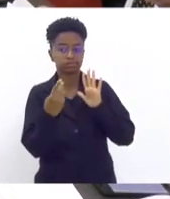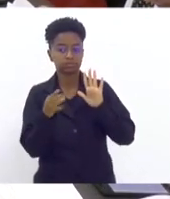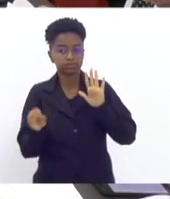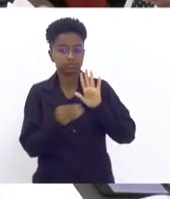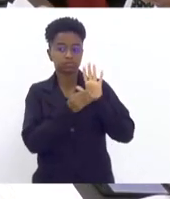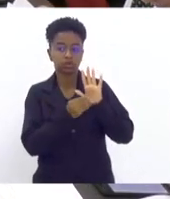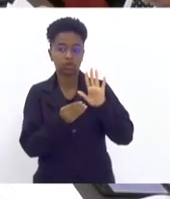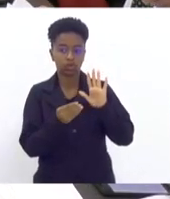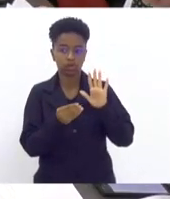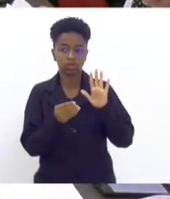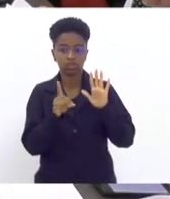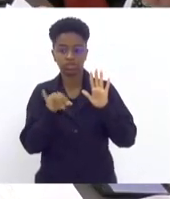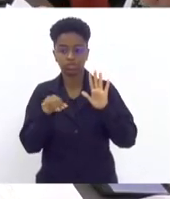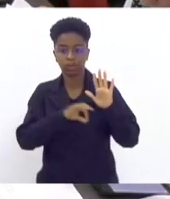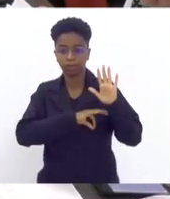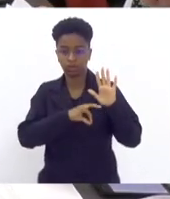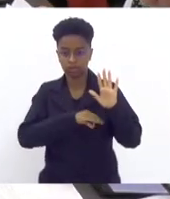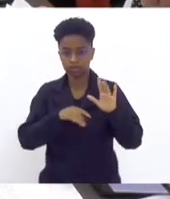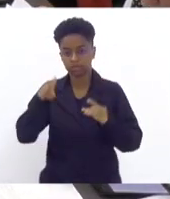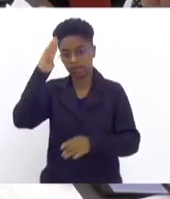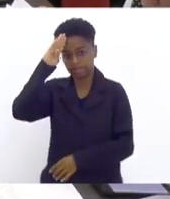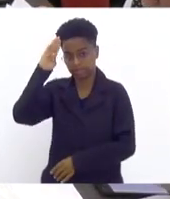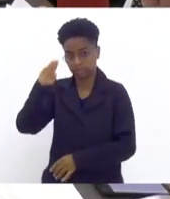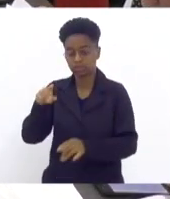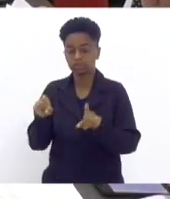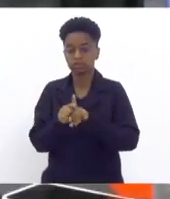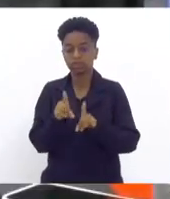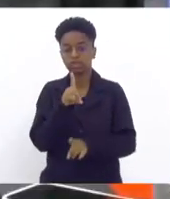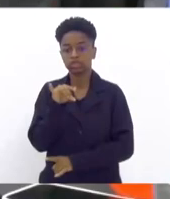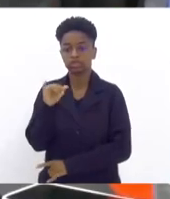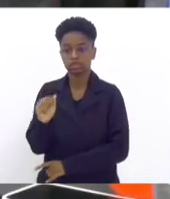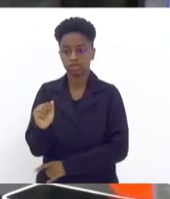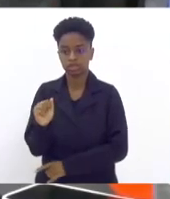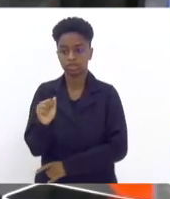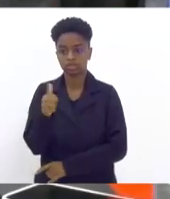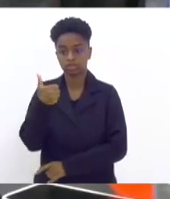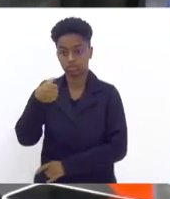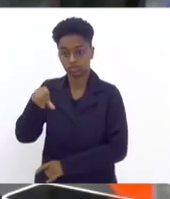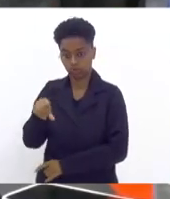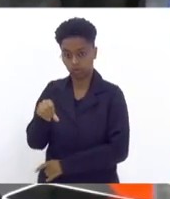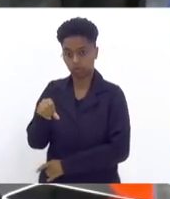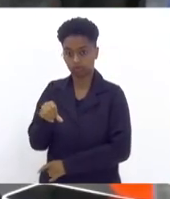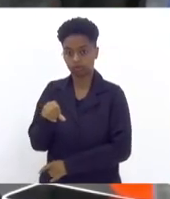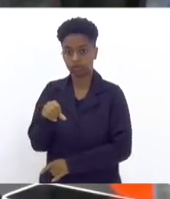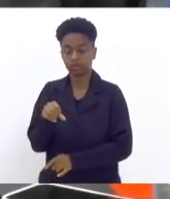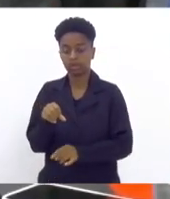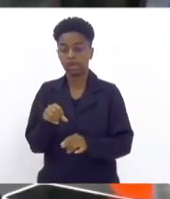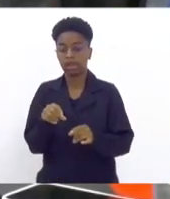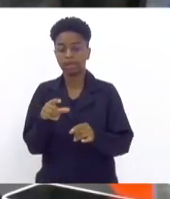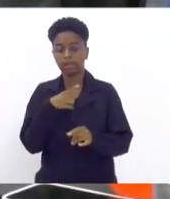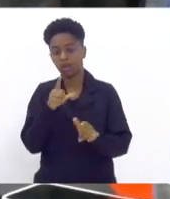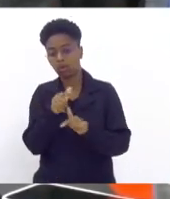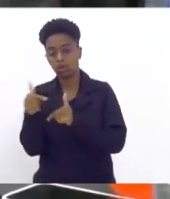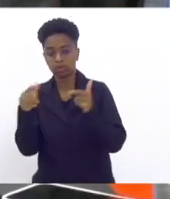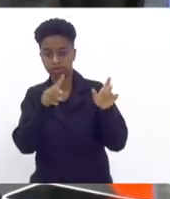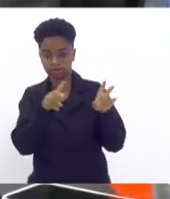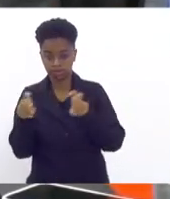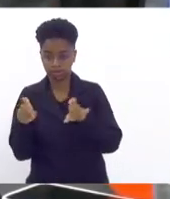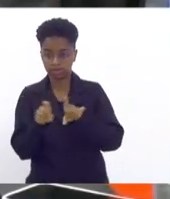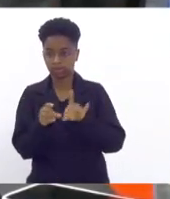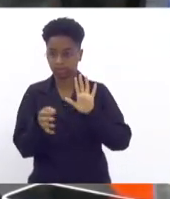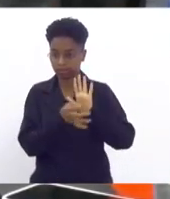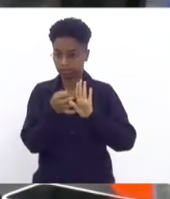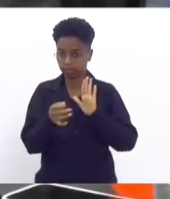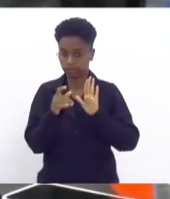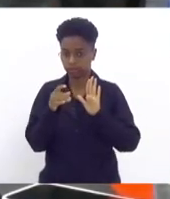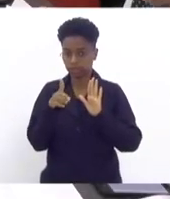dia da Polícia do Exército, ou dia Zenóbio da Costa e da Outras Providências. Para aparecer, deputado